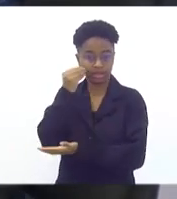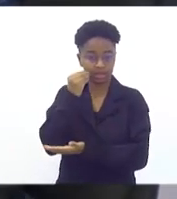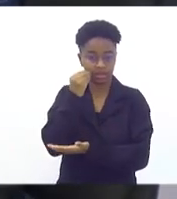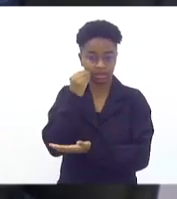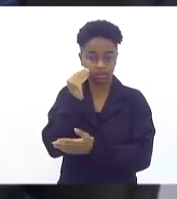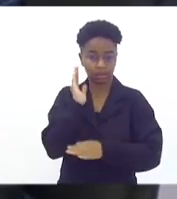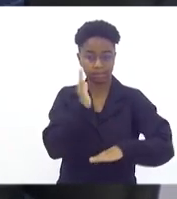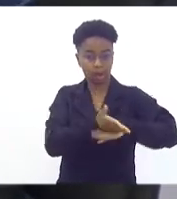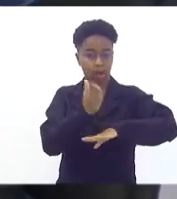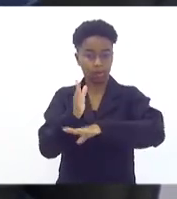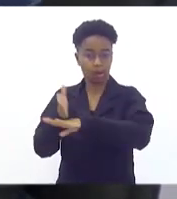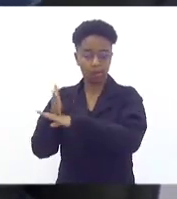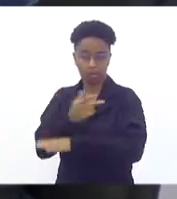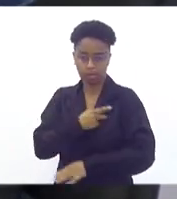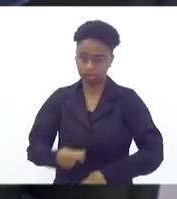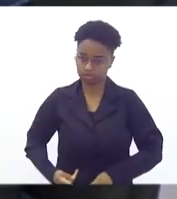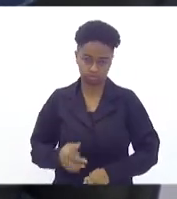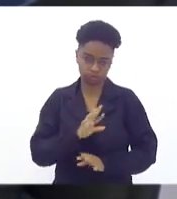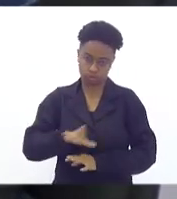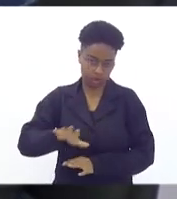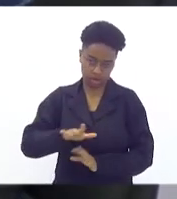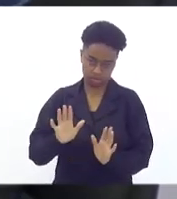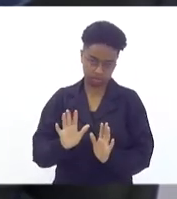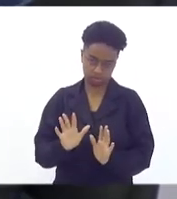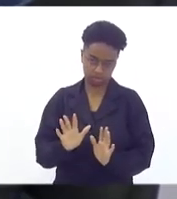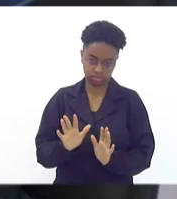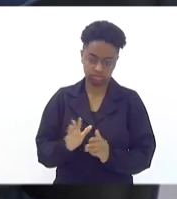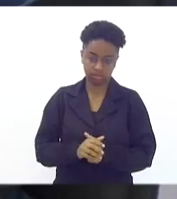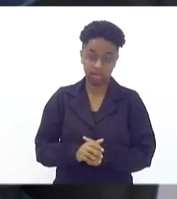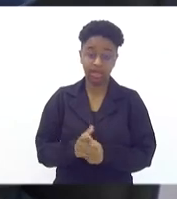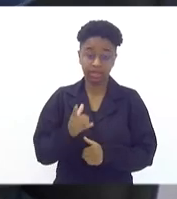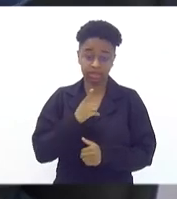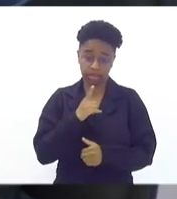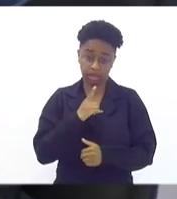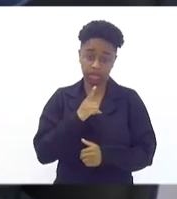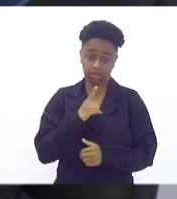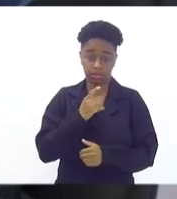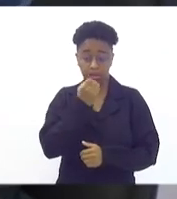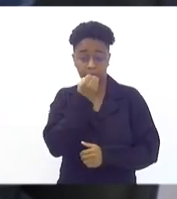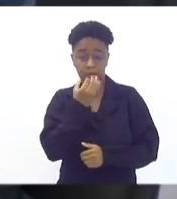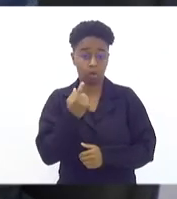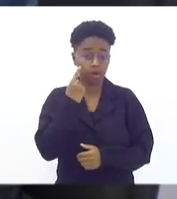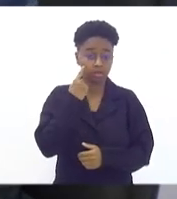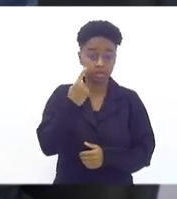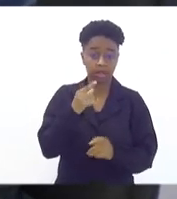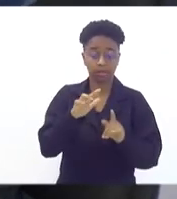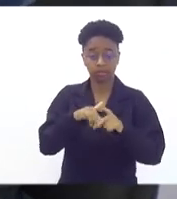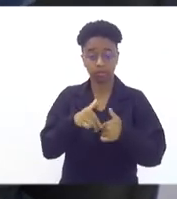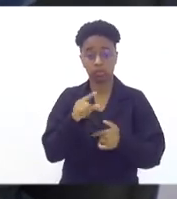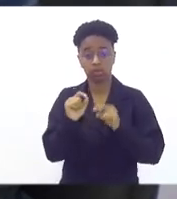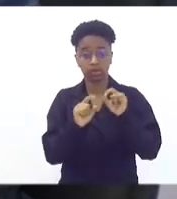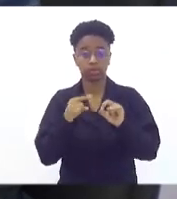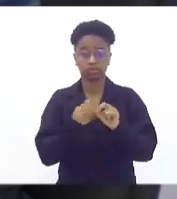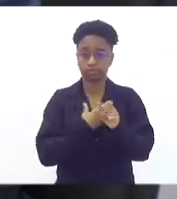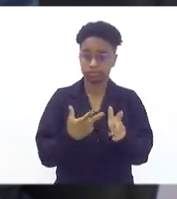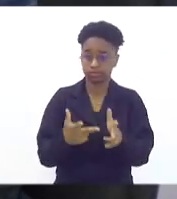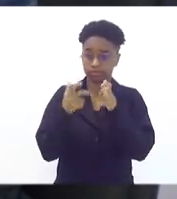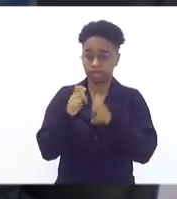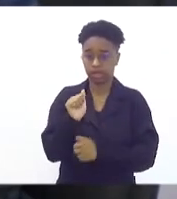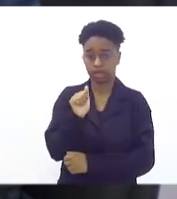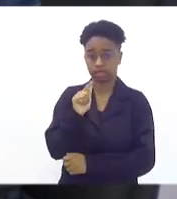presidentes Muito ao contrário faço aqui tivemos uma boa impressão do que ouvimos por parte da Genebra que